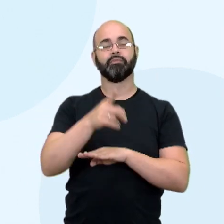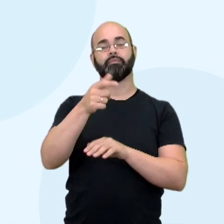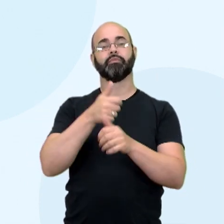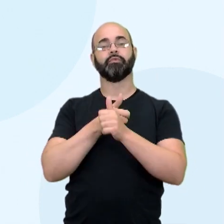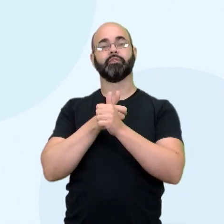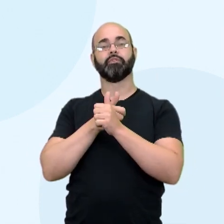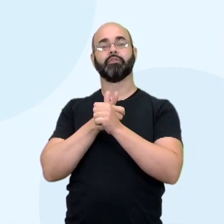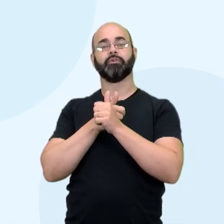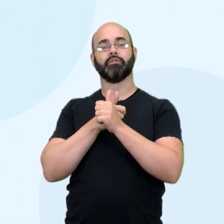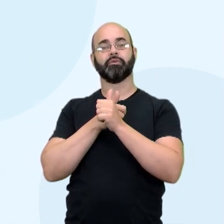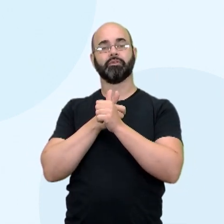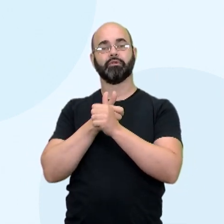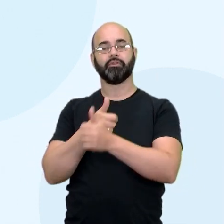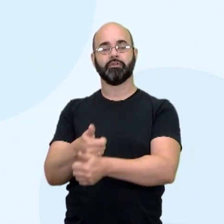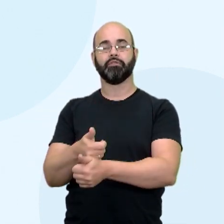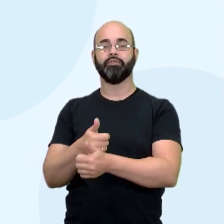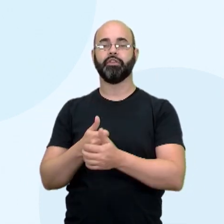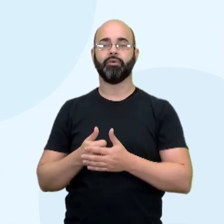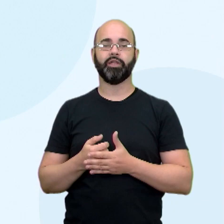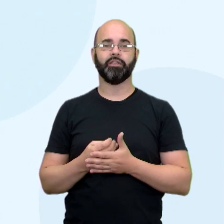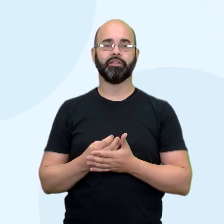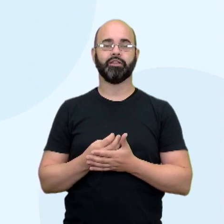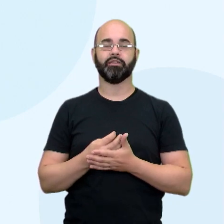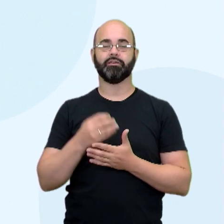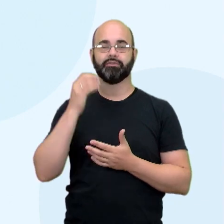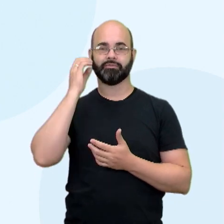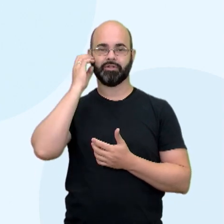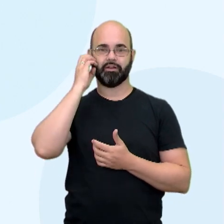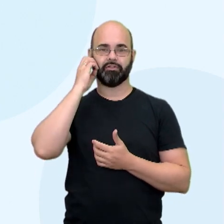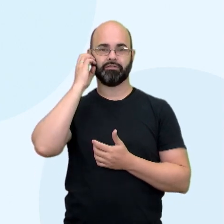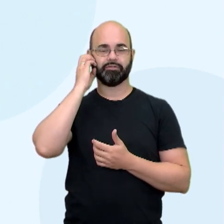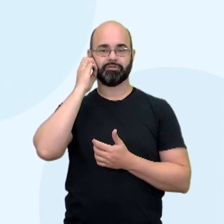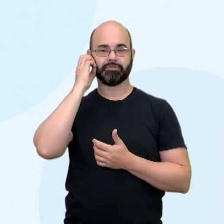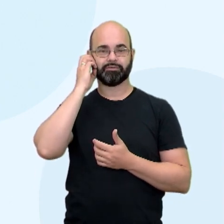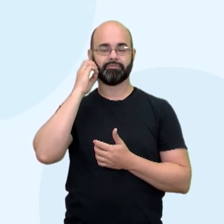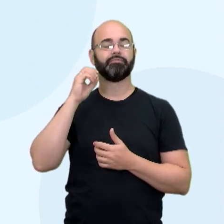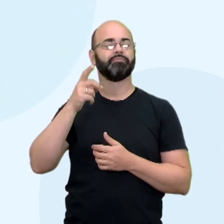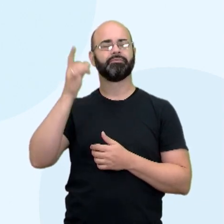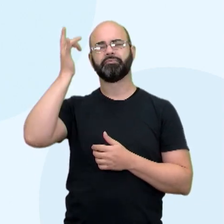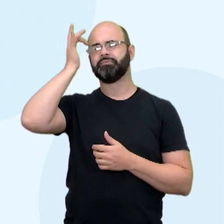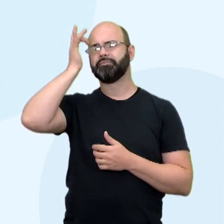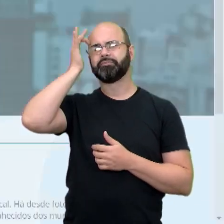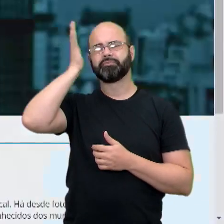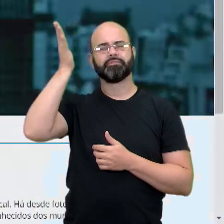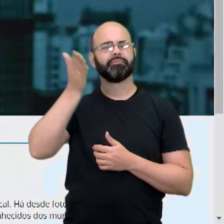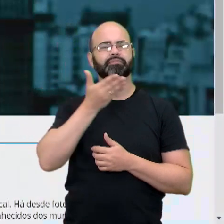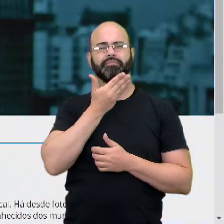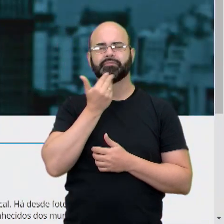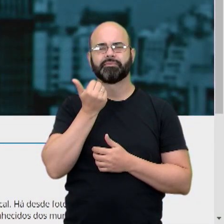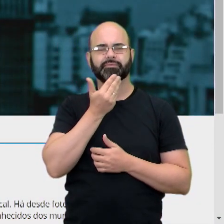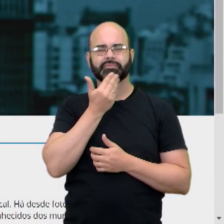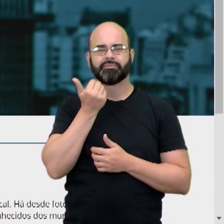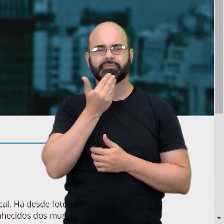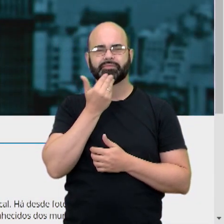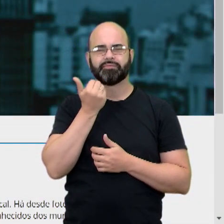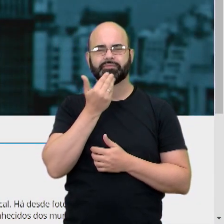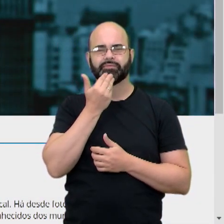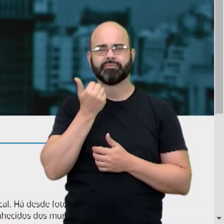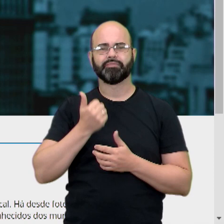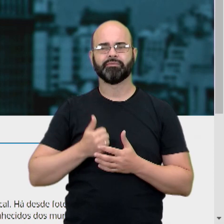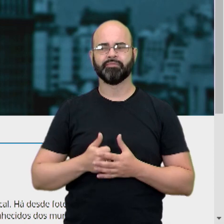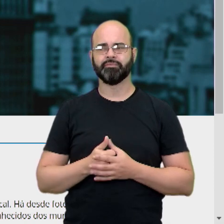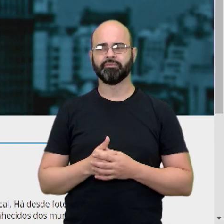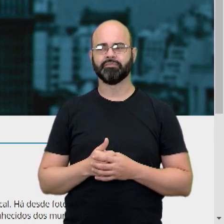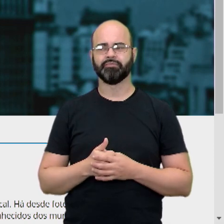né, e até aprender a manusear, né, esse link. Ele é super fácil. Tá, a gente pode já entrar aí na tela, aí, a gente vai ver lá, tá